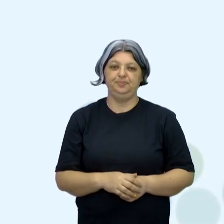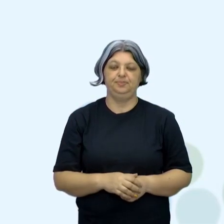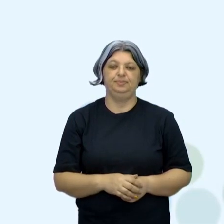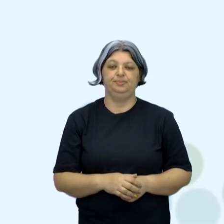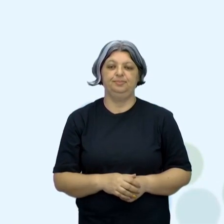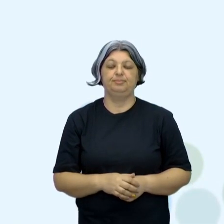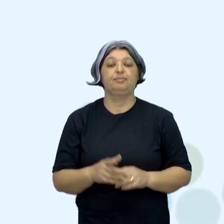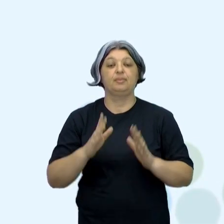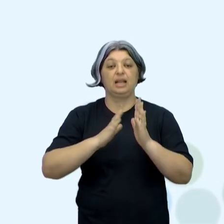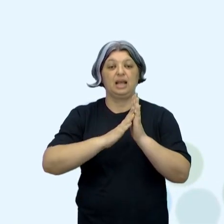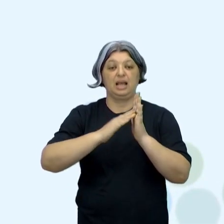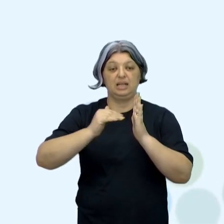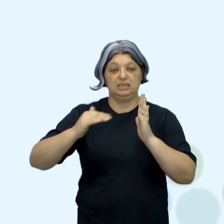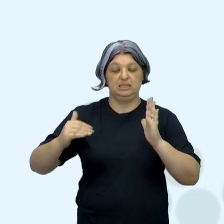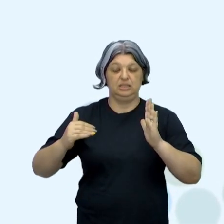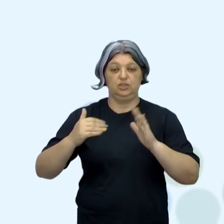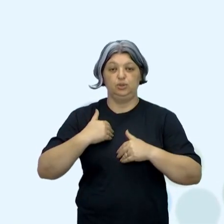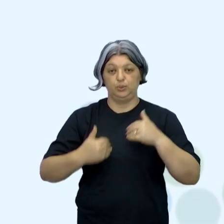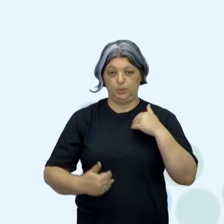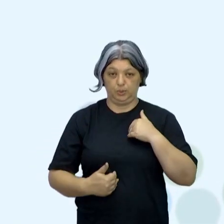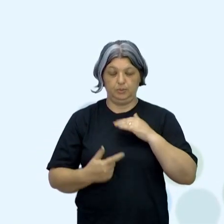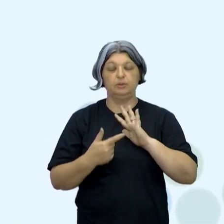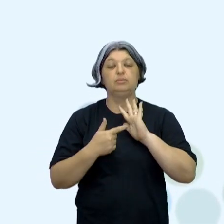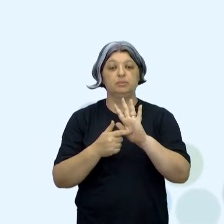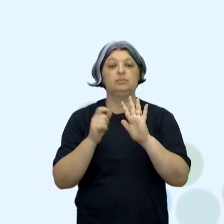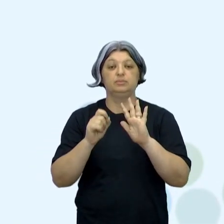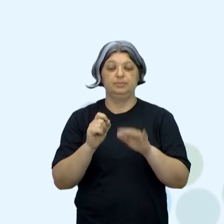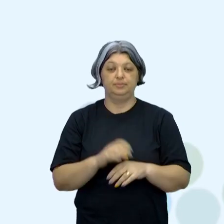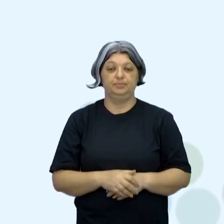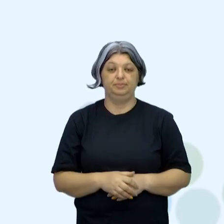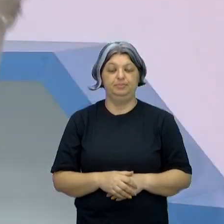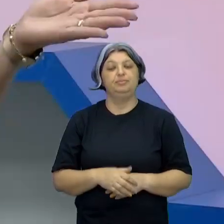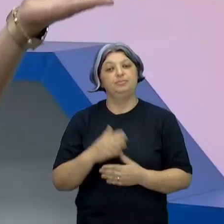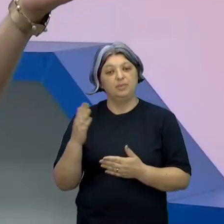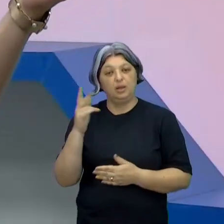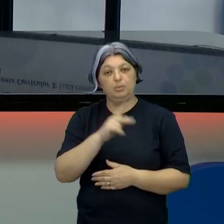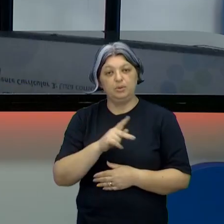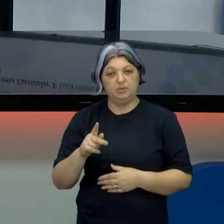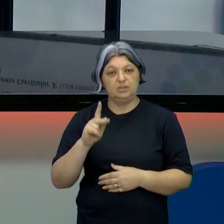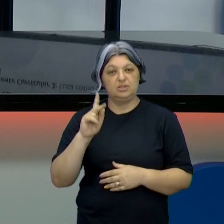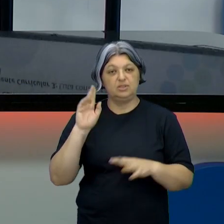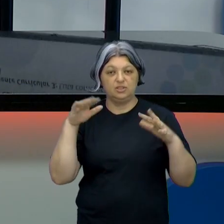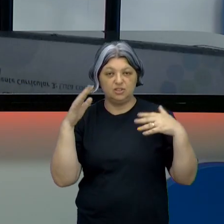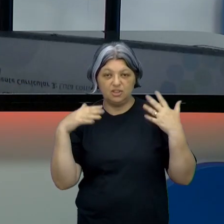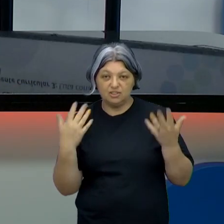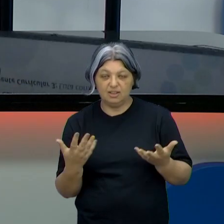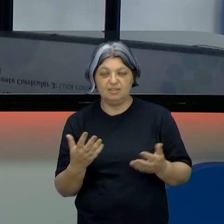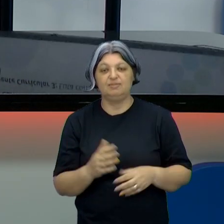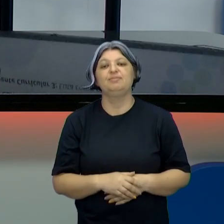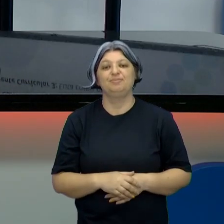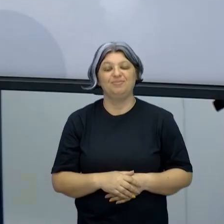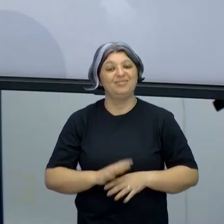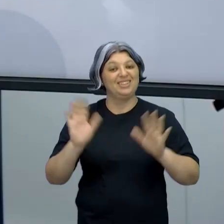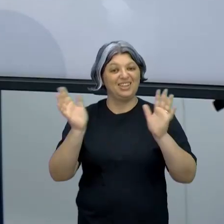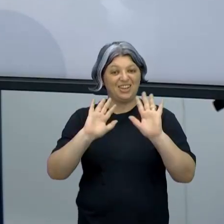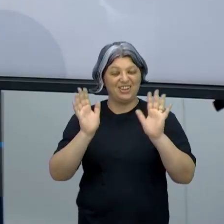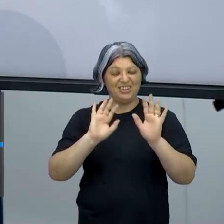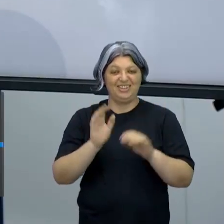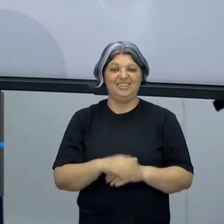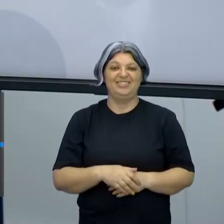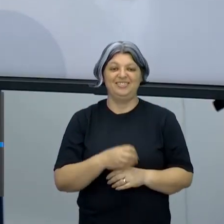a estética do corpo. E quem apresenta a estética do corpo é ele, o professor Juscelio. Olá, turma!